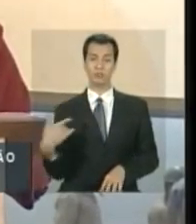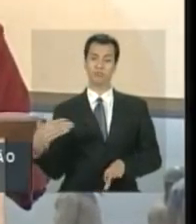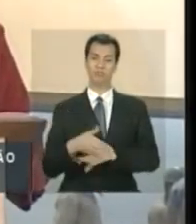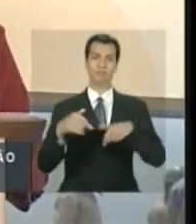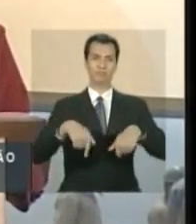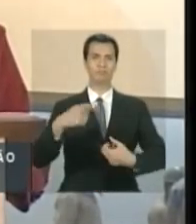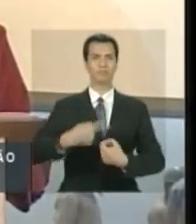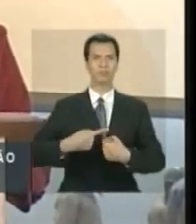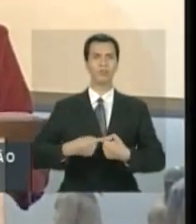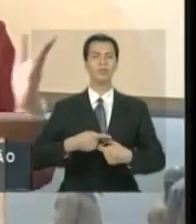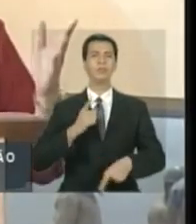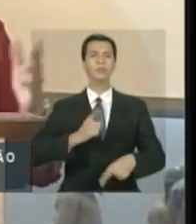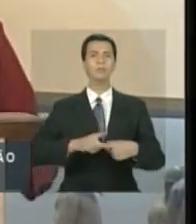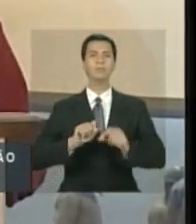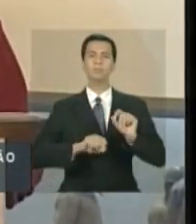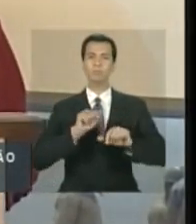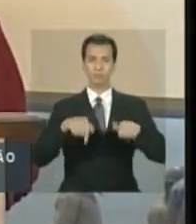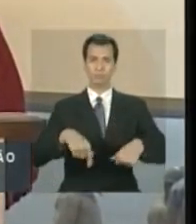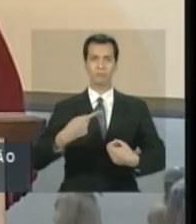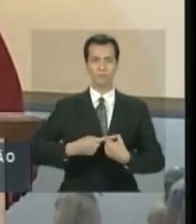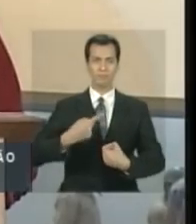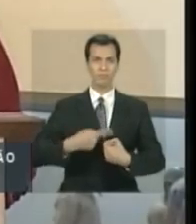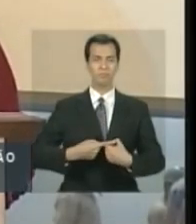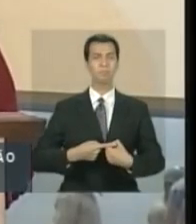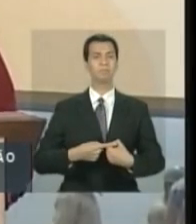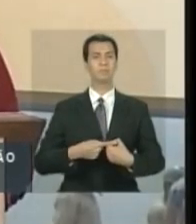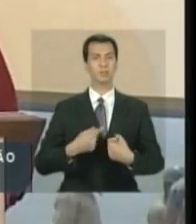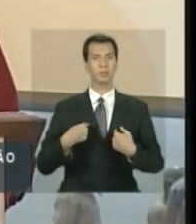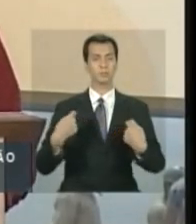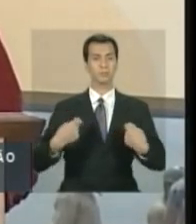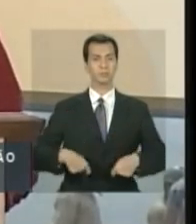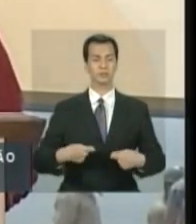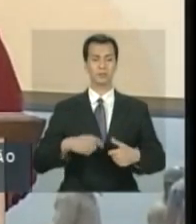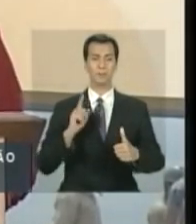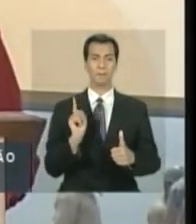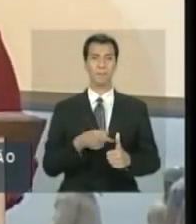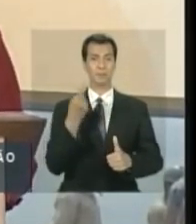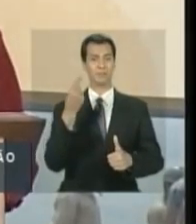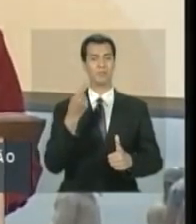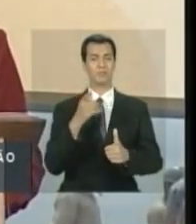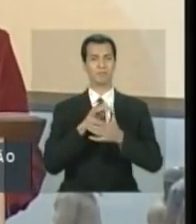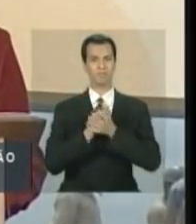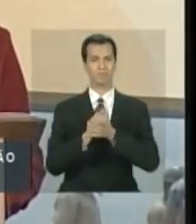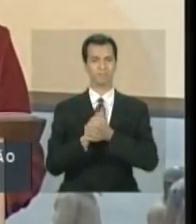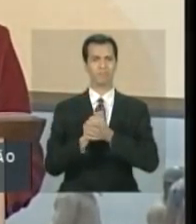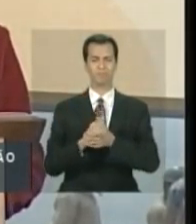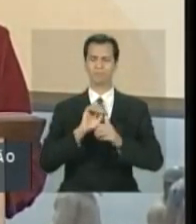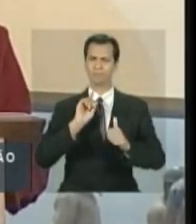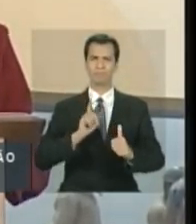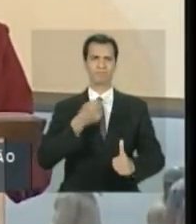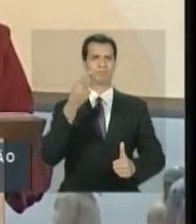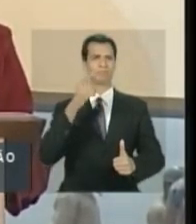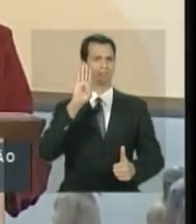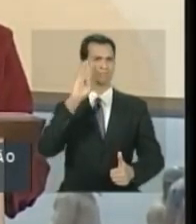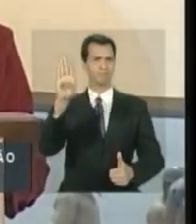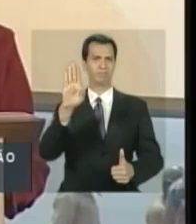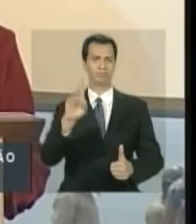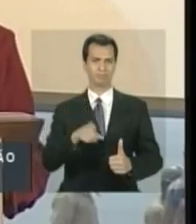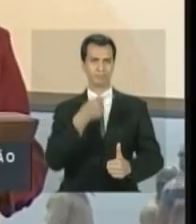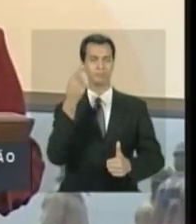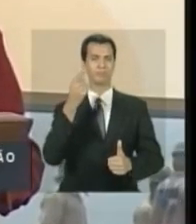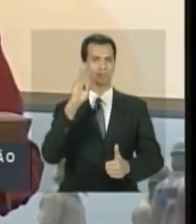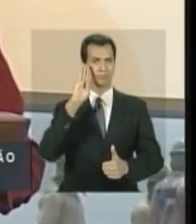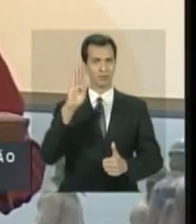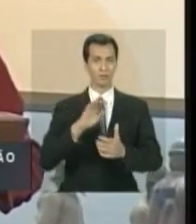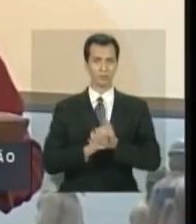aqui eu tenho, primeiro, que saudar, antes de mais nada, antes de qualquer